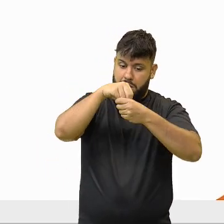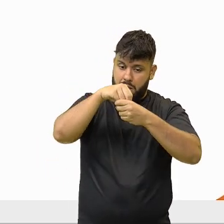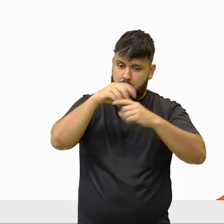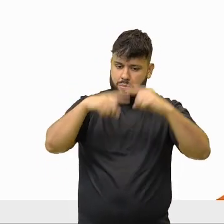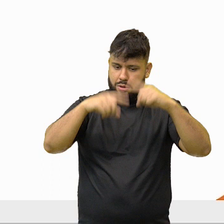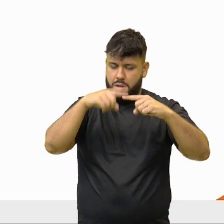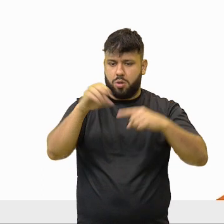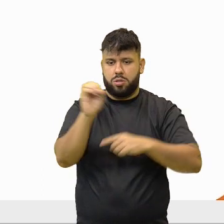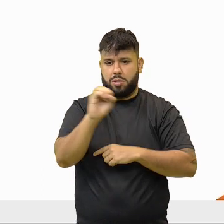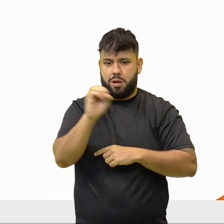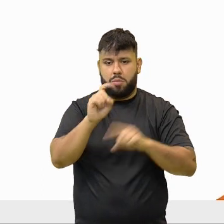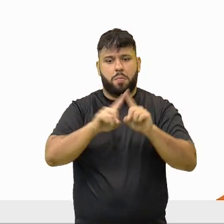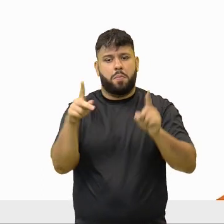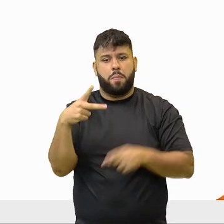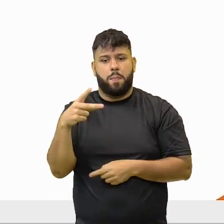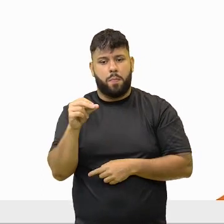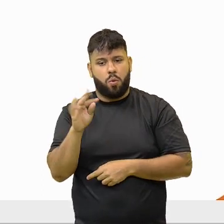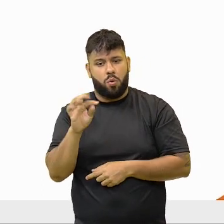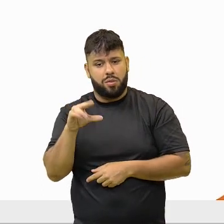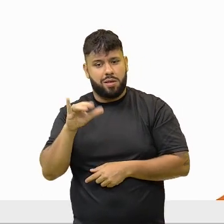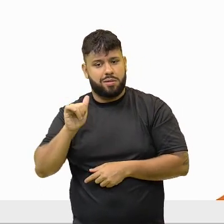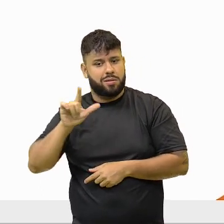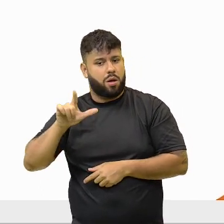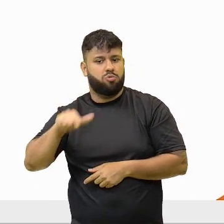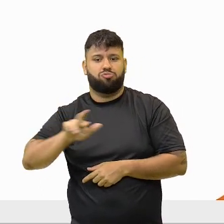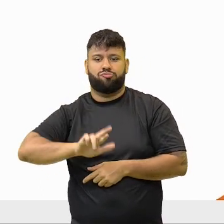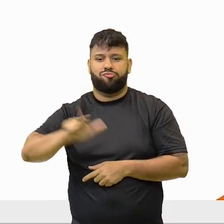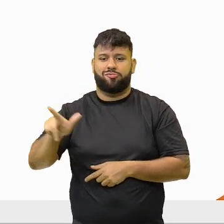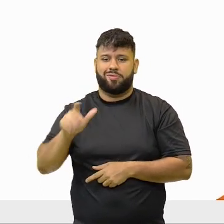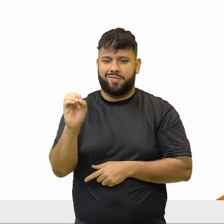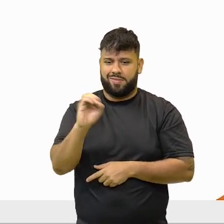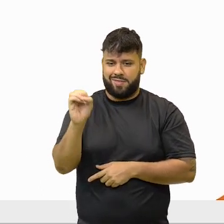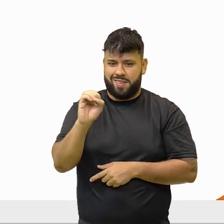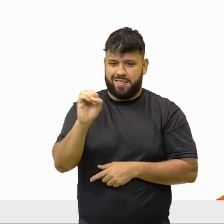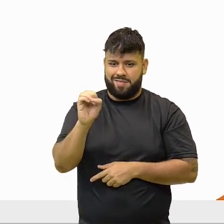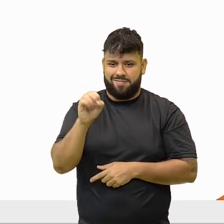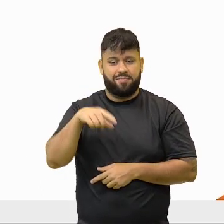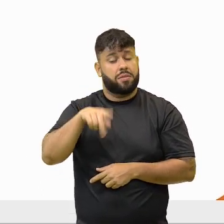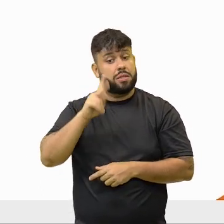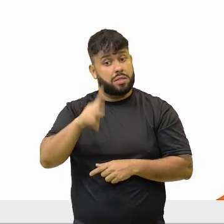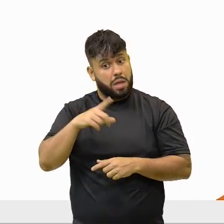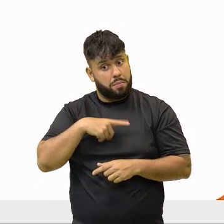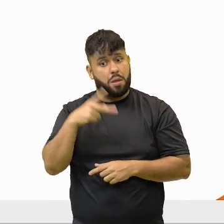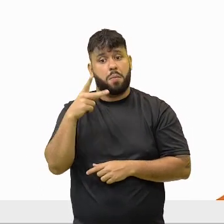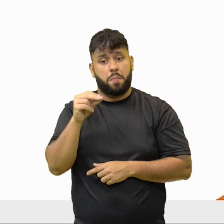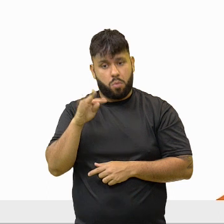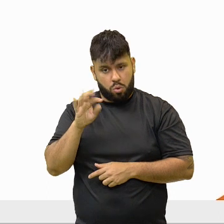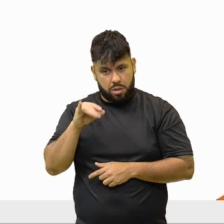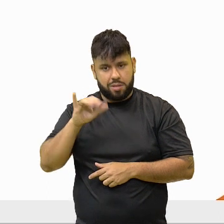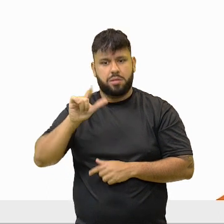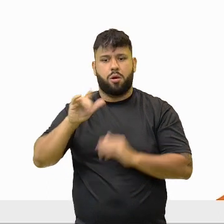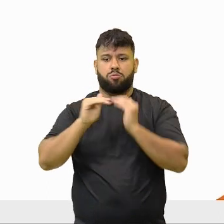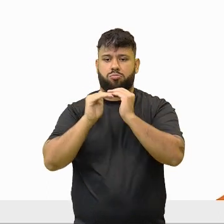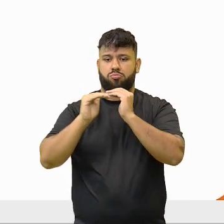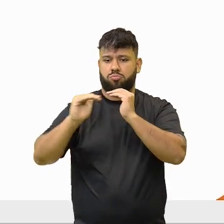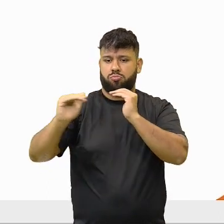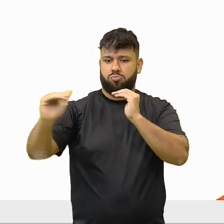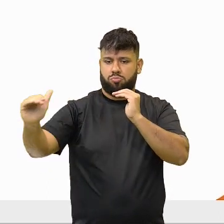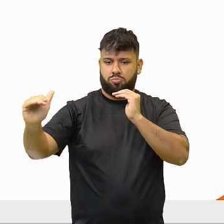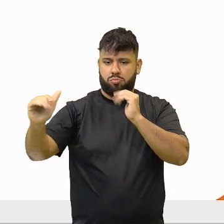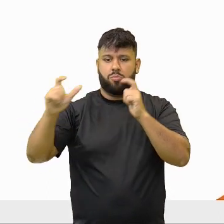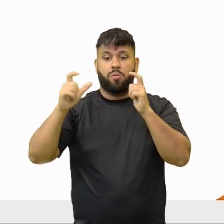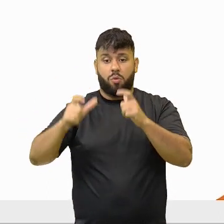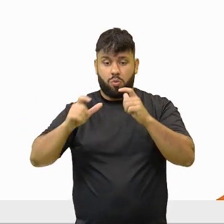mas o potencial não vai ser zero. Você vai ter que lembrar que o potencial em qualquer condutor vai ser constante. E ele vai ser constante do centro até